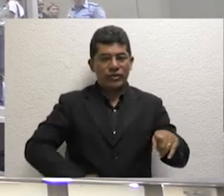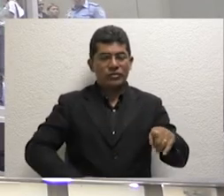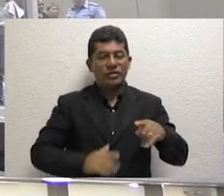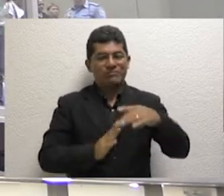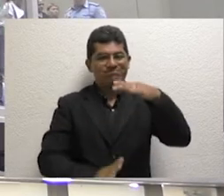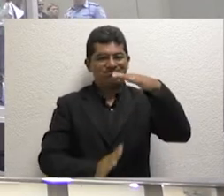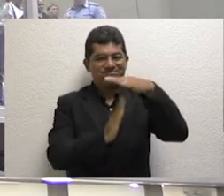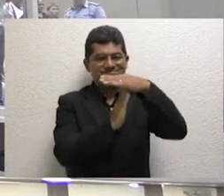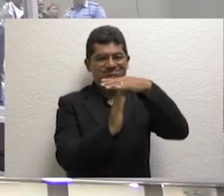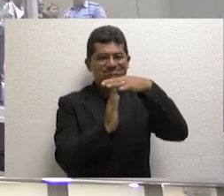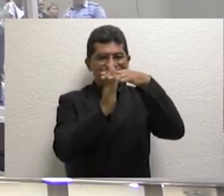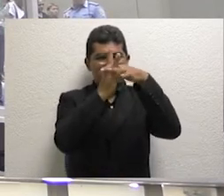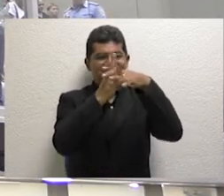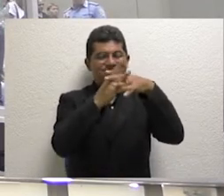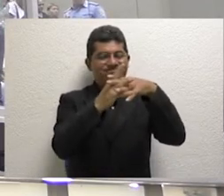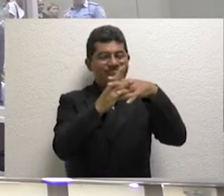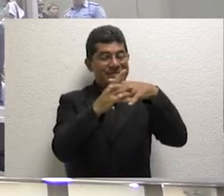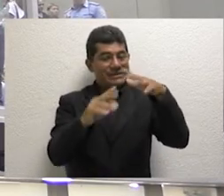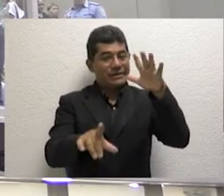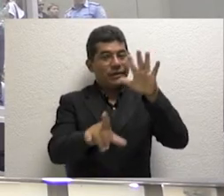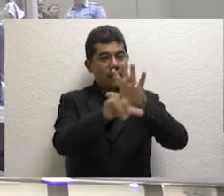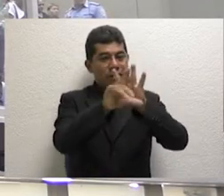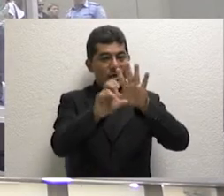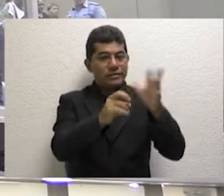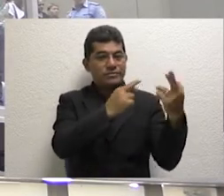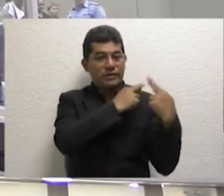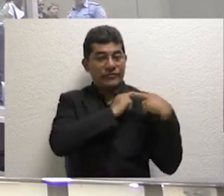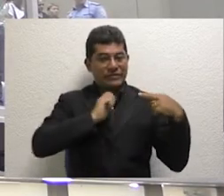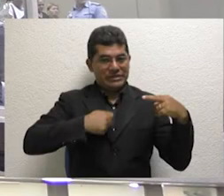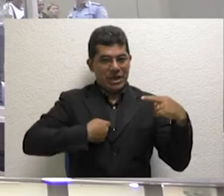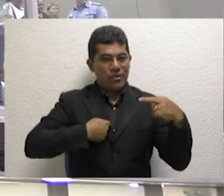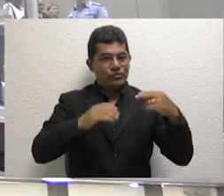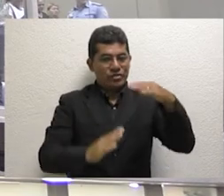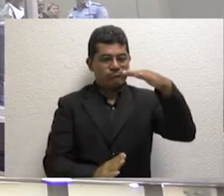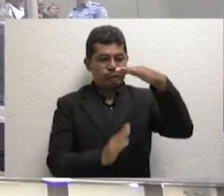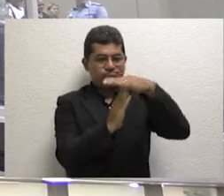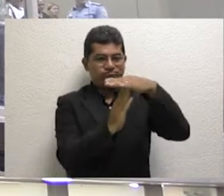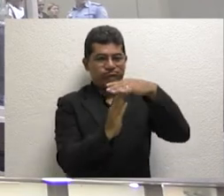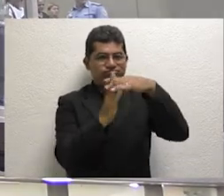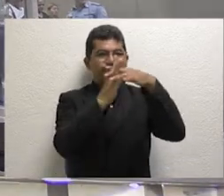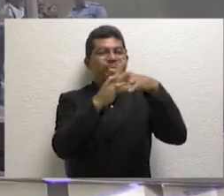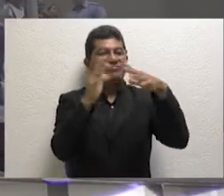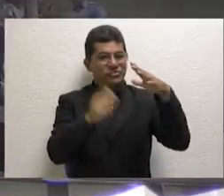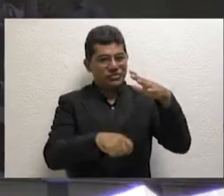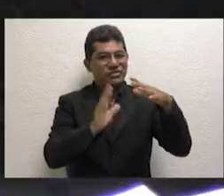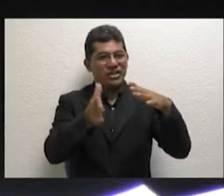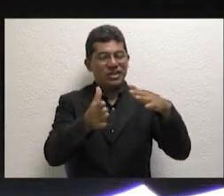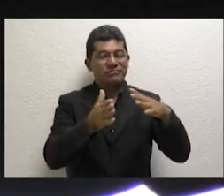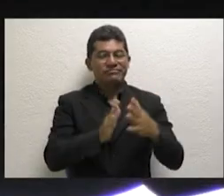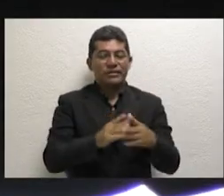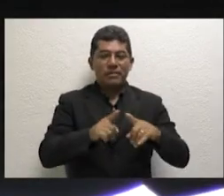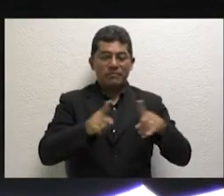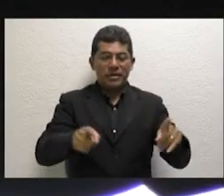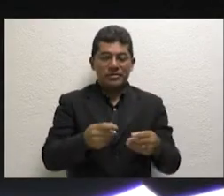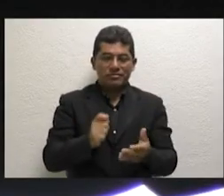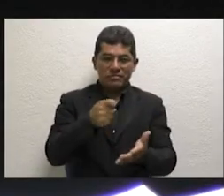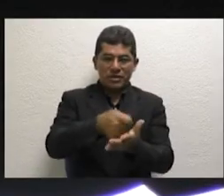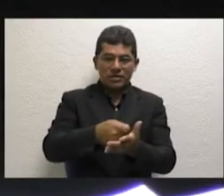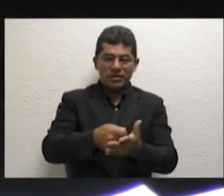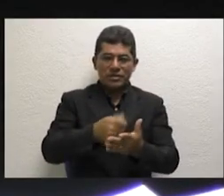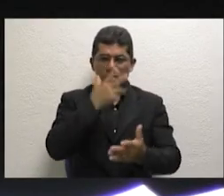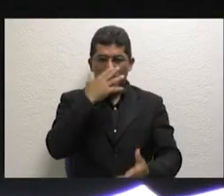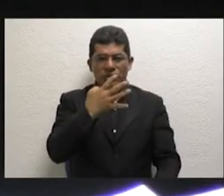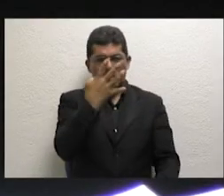máximo de 40% permitido com o pagamento de pessoal chegando a